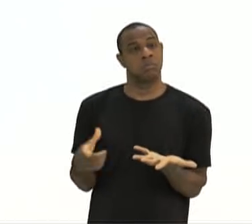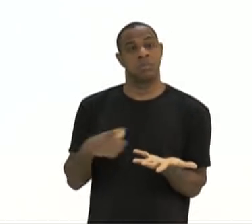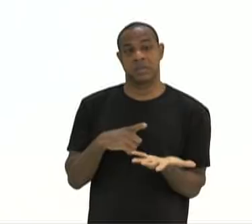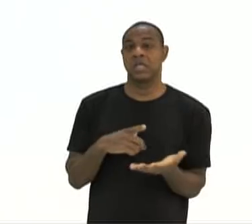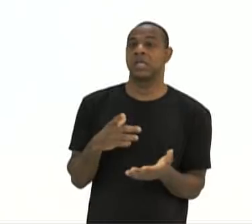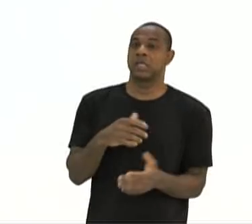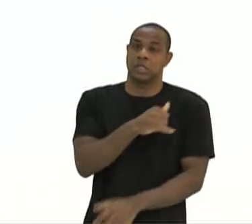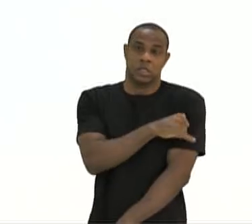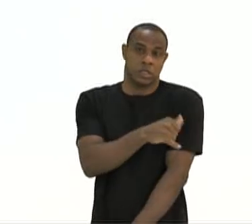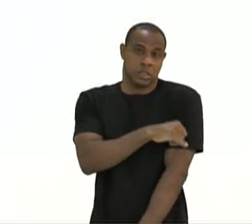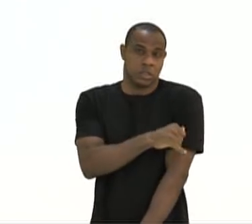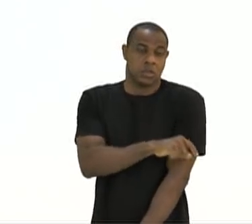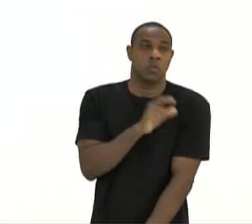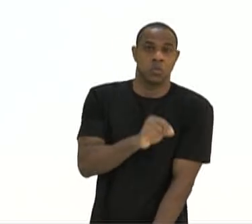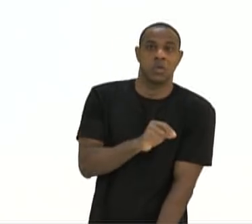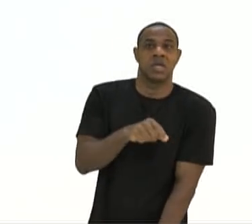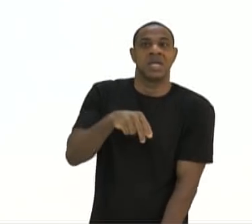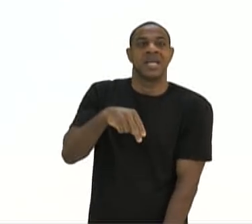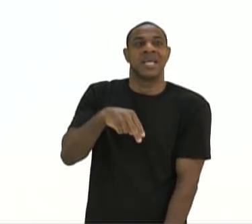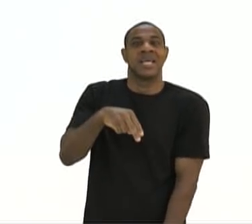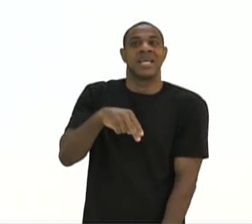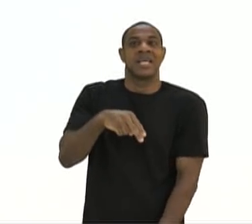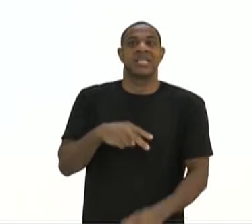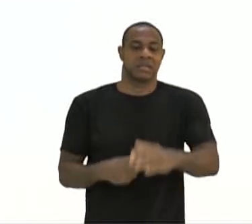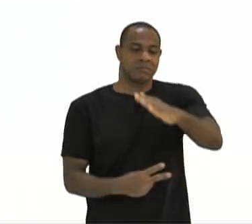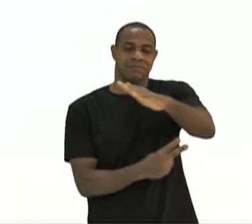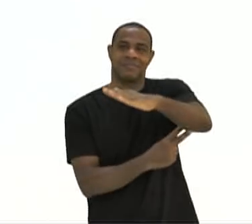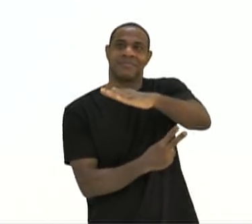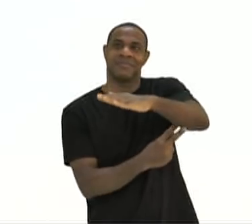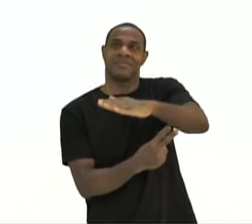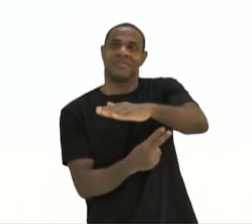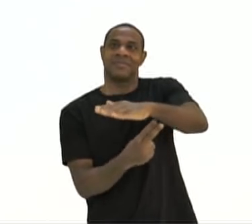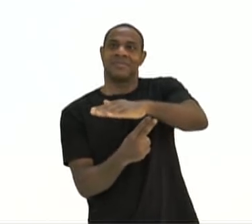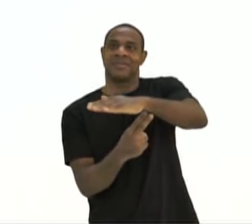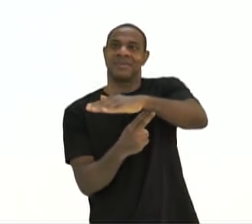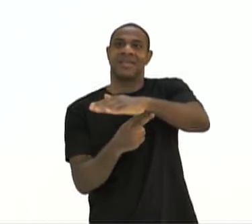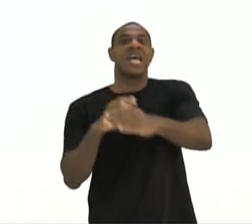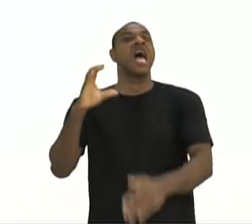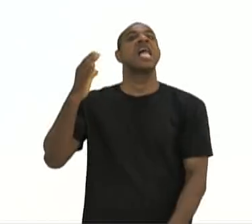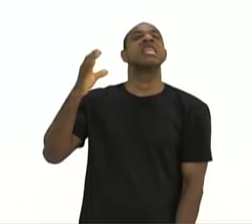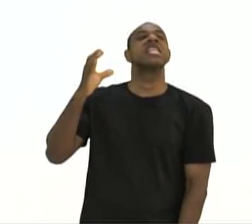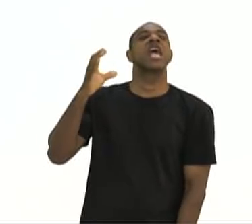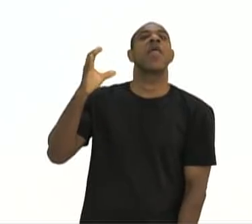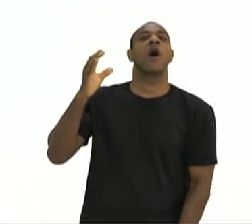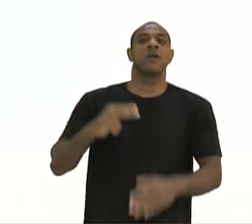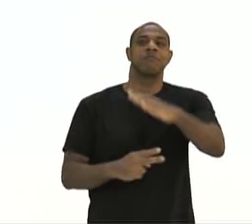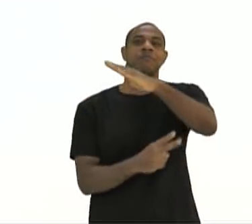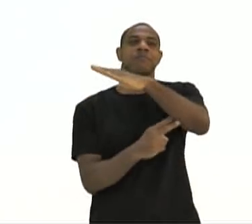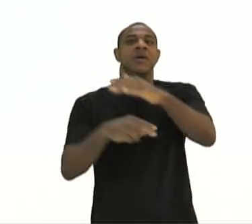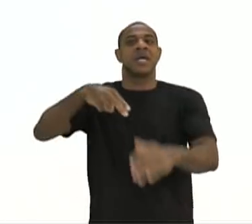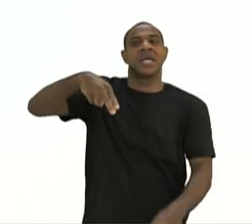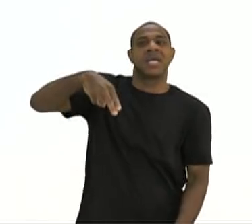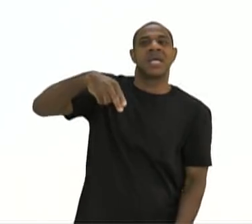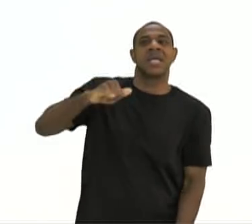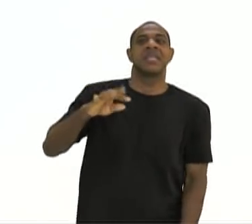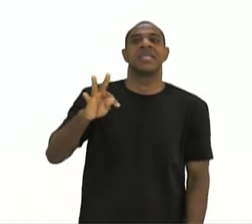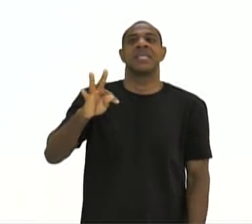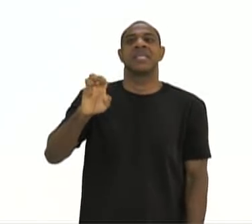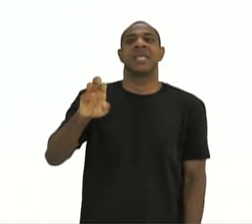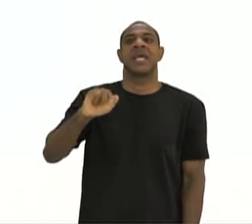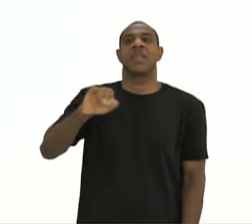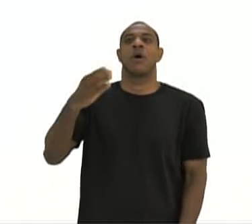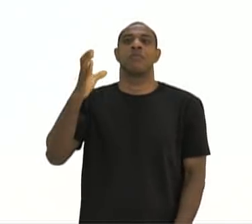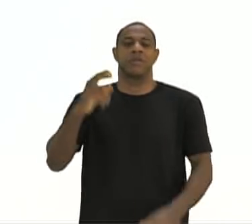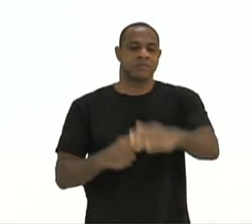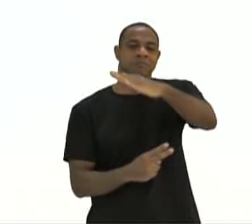Rio de Janeiro e Niterói ali a ponte Rio-Niterói, que é um marco da engenharia brasileira. Então são algumas obras, algumas